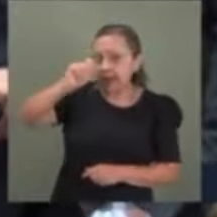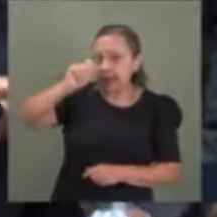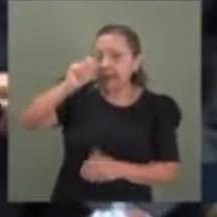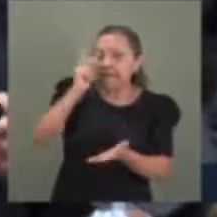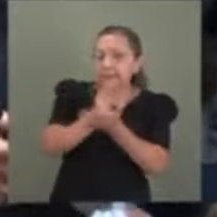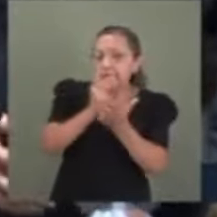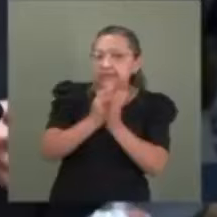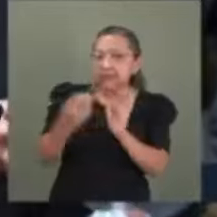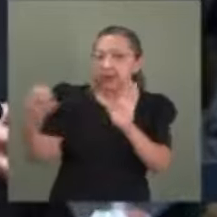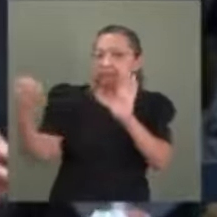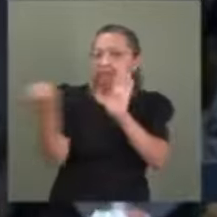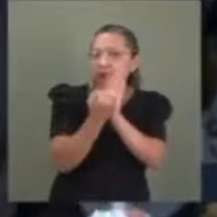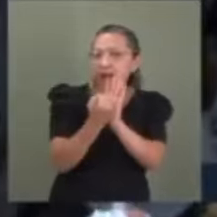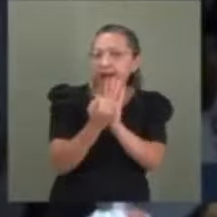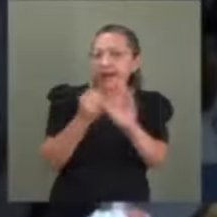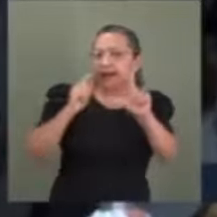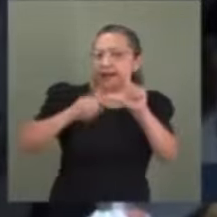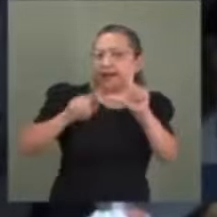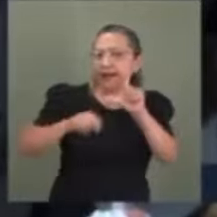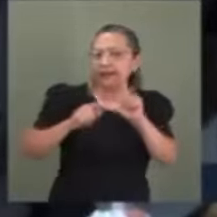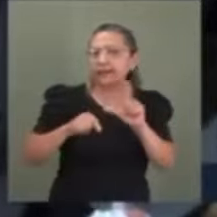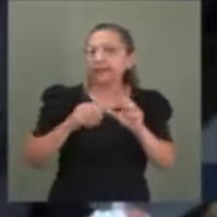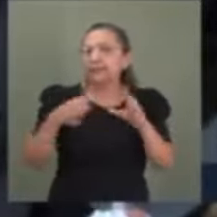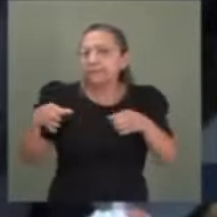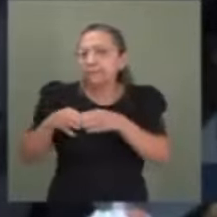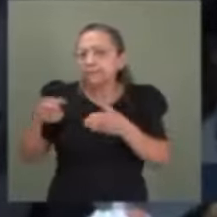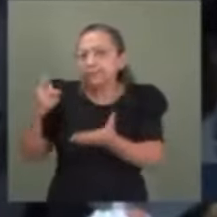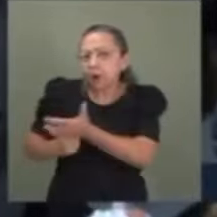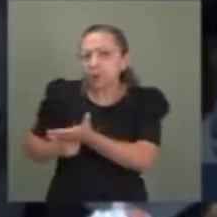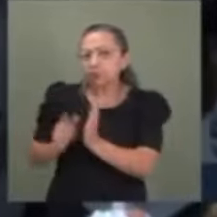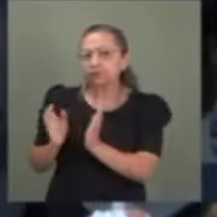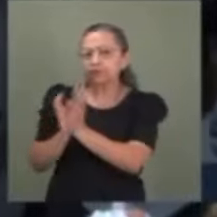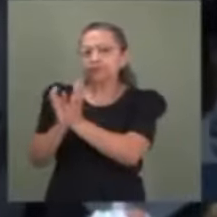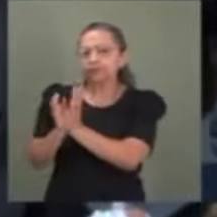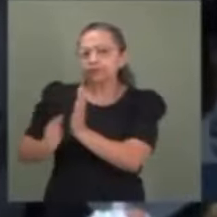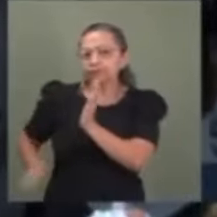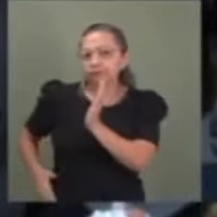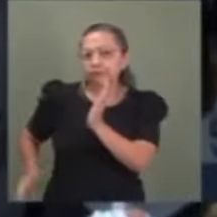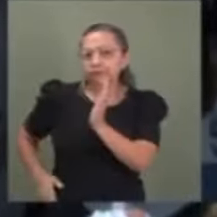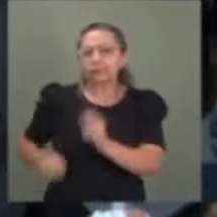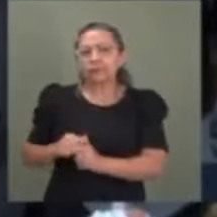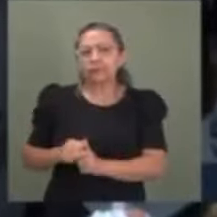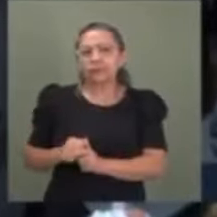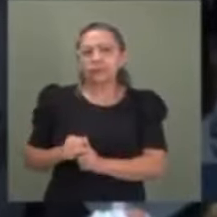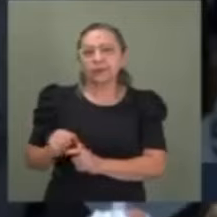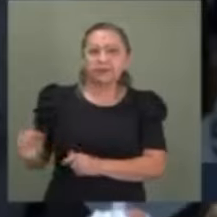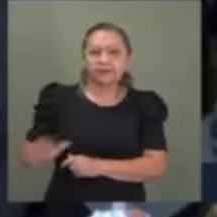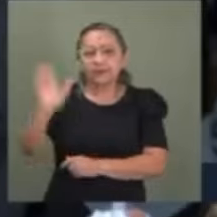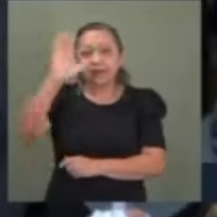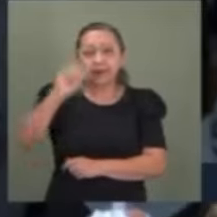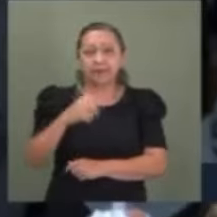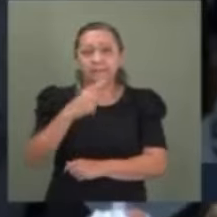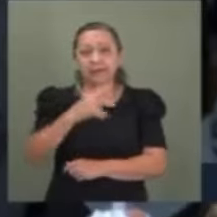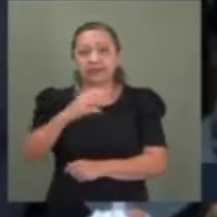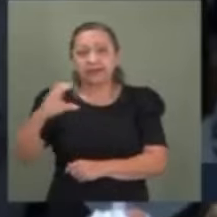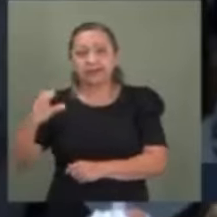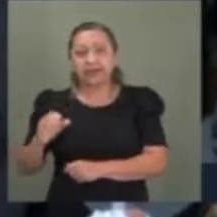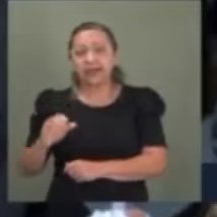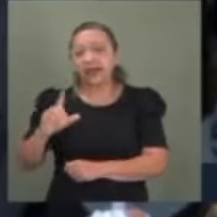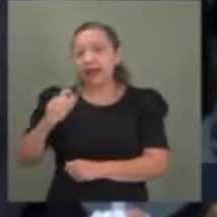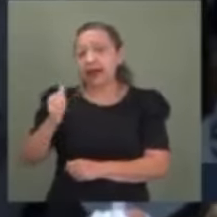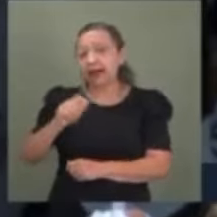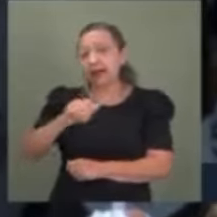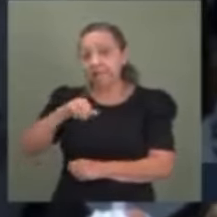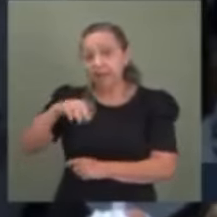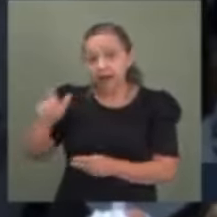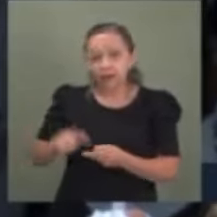Comando Vermelho no complexo do Alemão, qual a mensagem que passa para o povo? Quando a gente vê o ministro